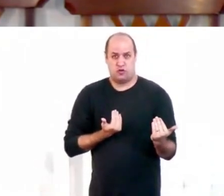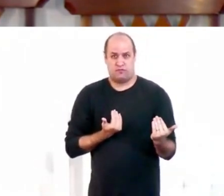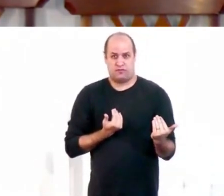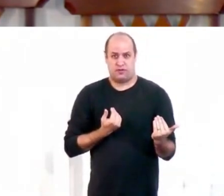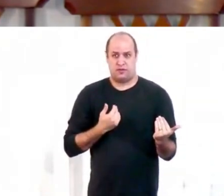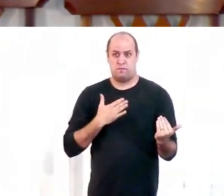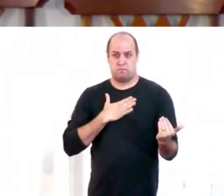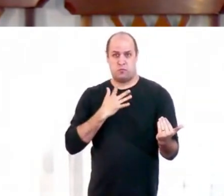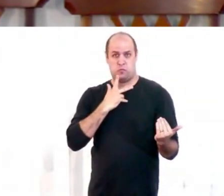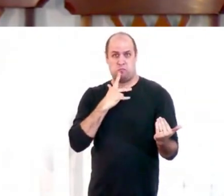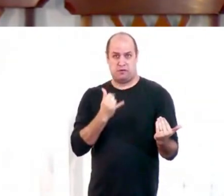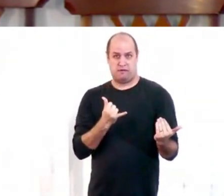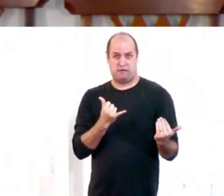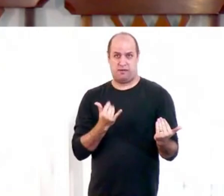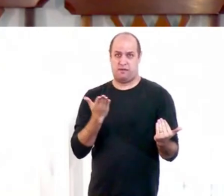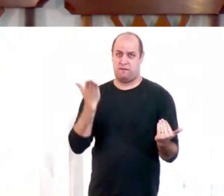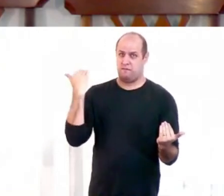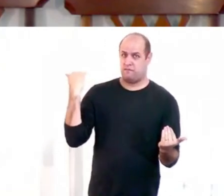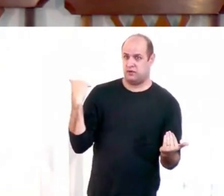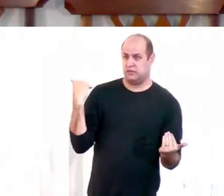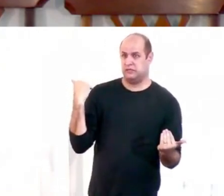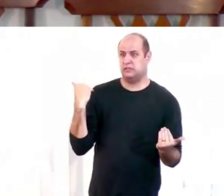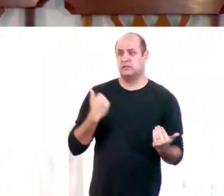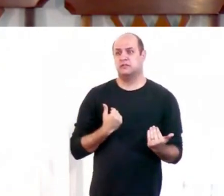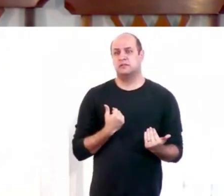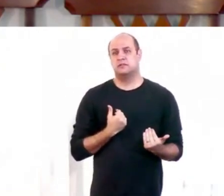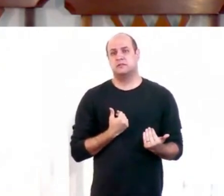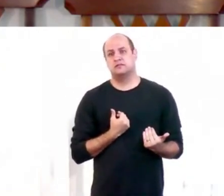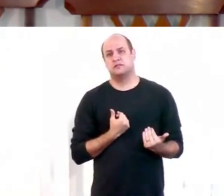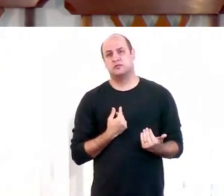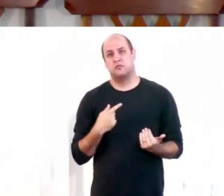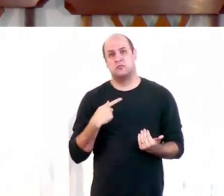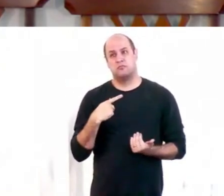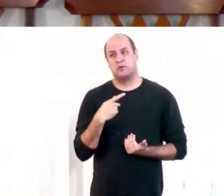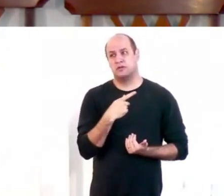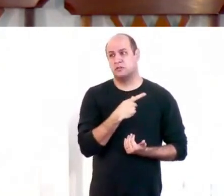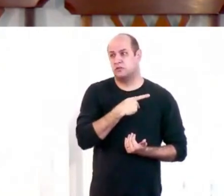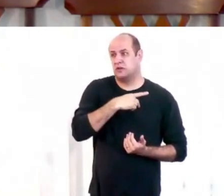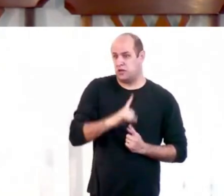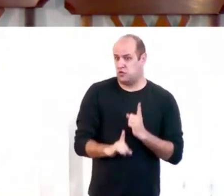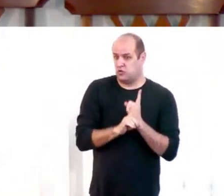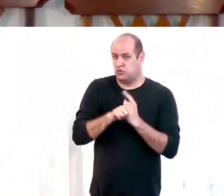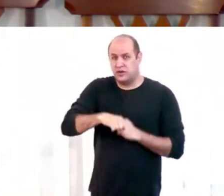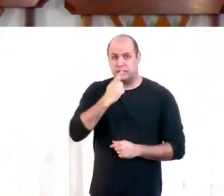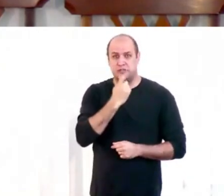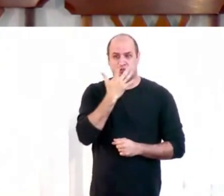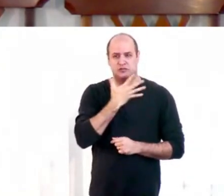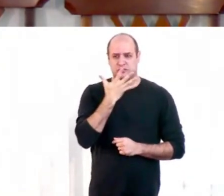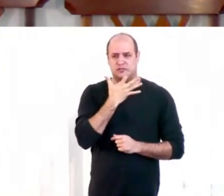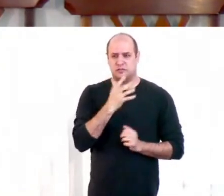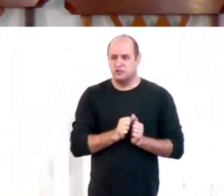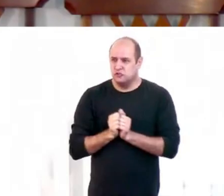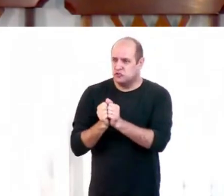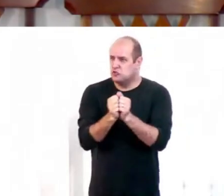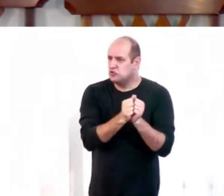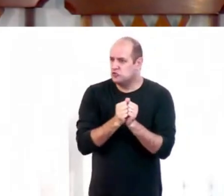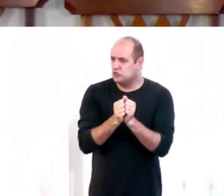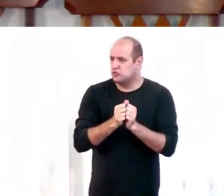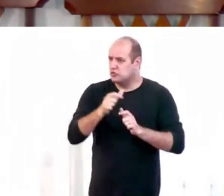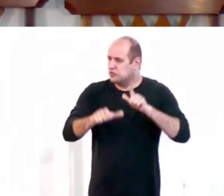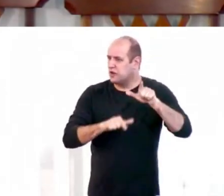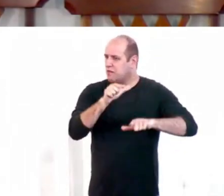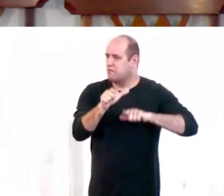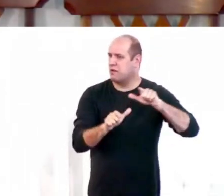pai se encontrava com o nosso saudoso pastor dessa igreja, e eles faziam a UMP funcionar pelo